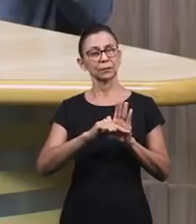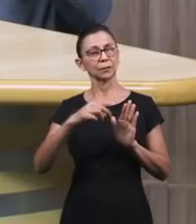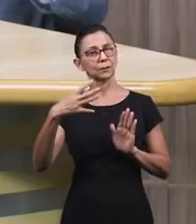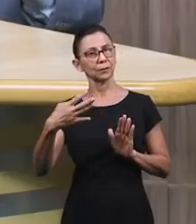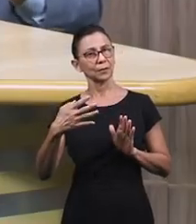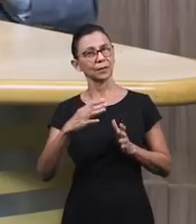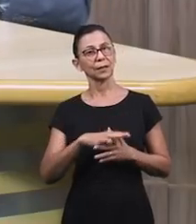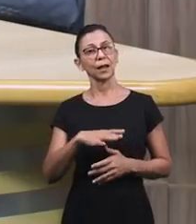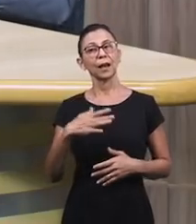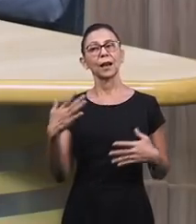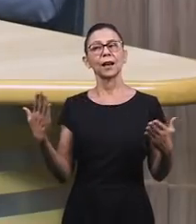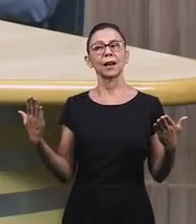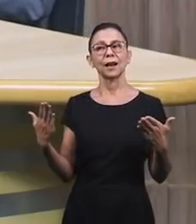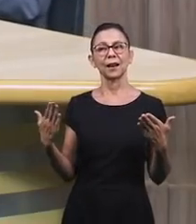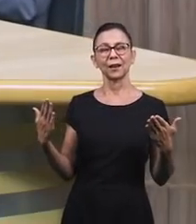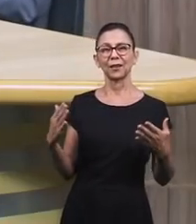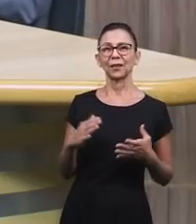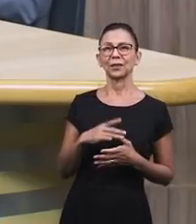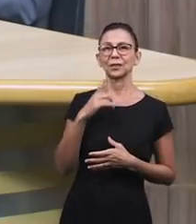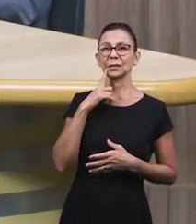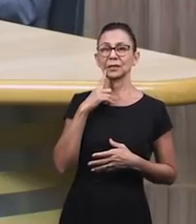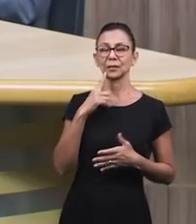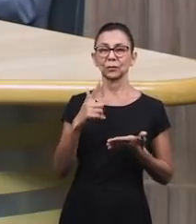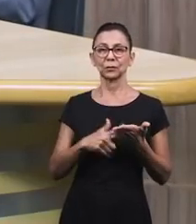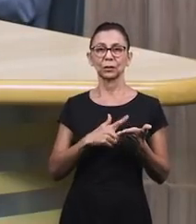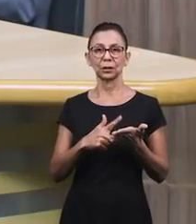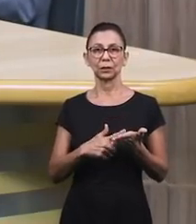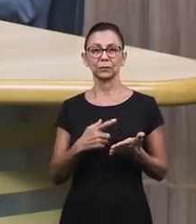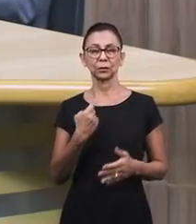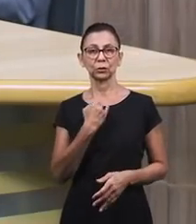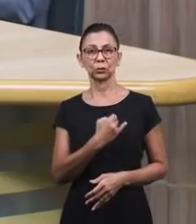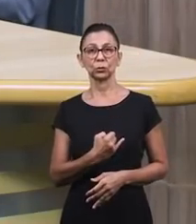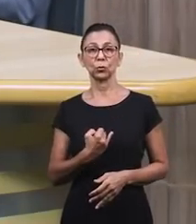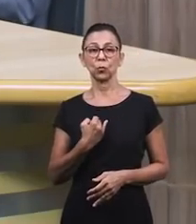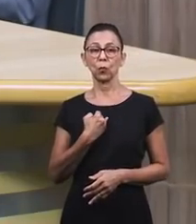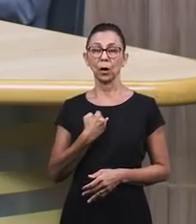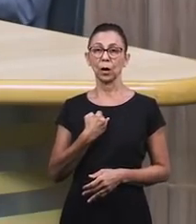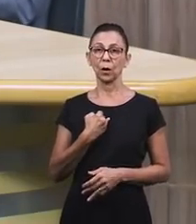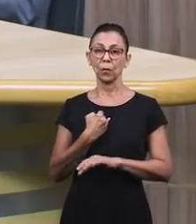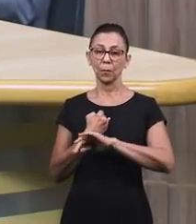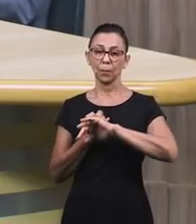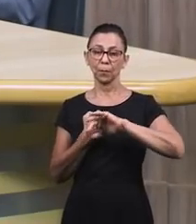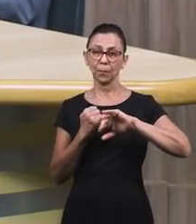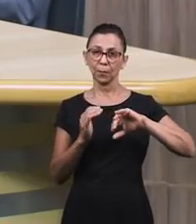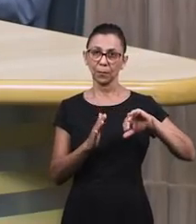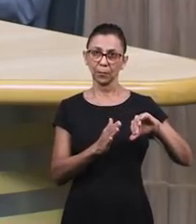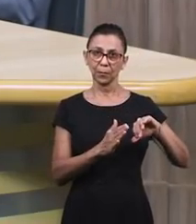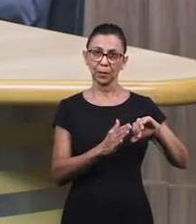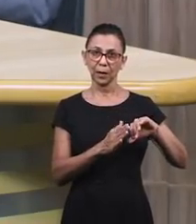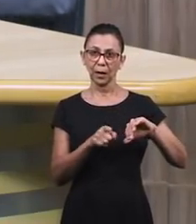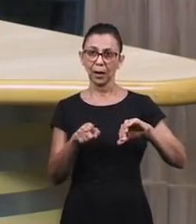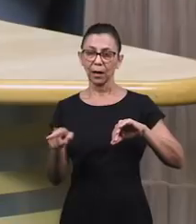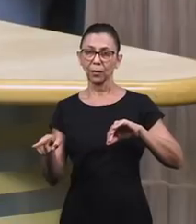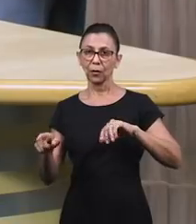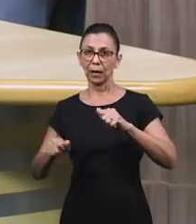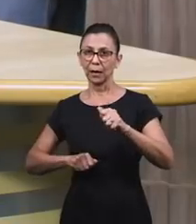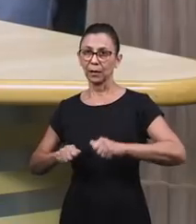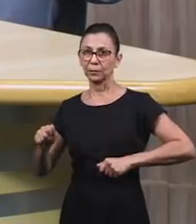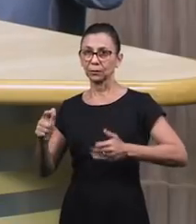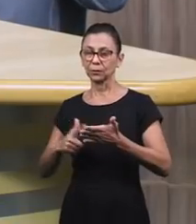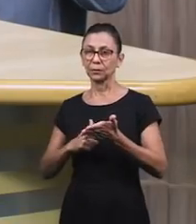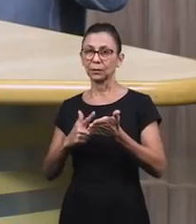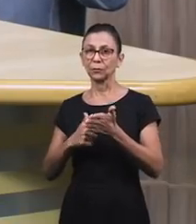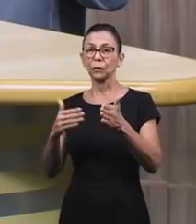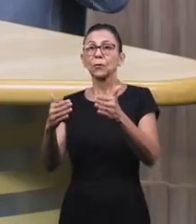de agora, terminou o livro ali de João, entrou o livro de Atos, agora a ênfase é o Espírito Santo. Aí vem o quê?